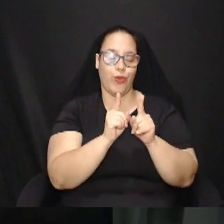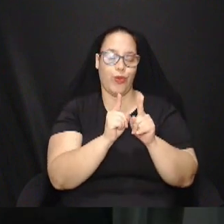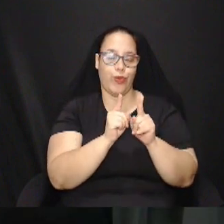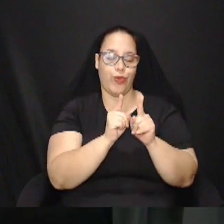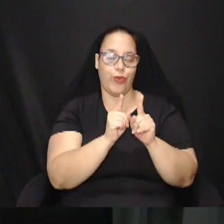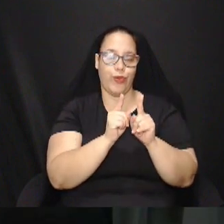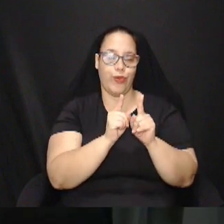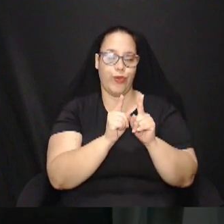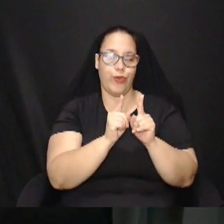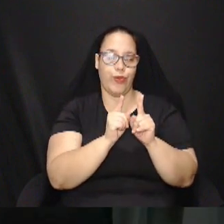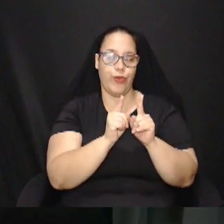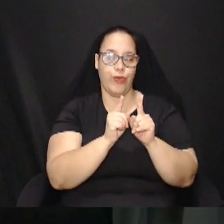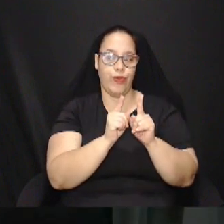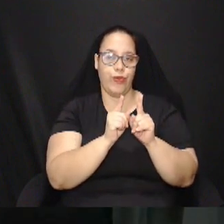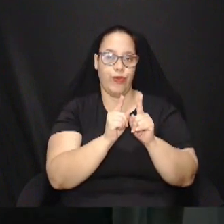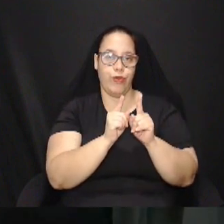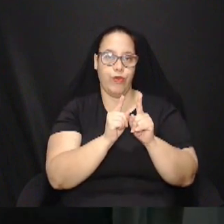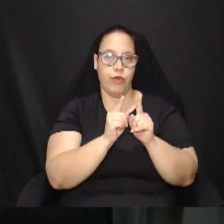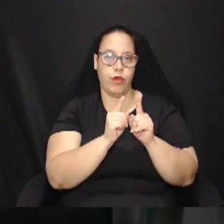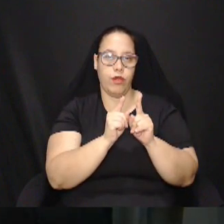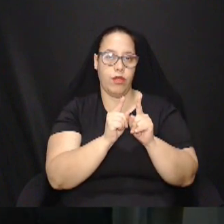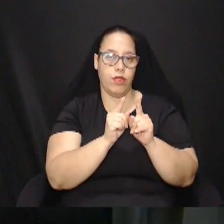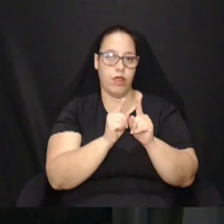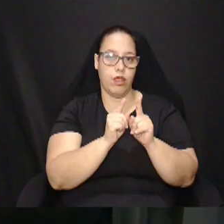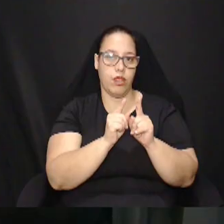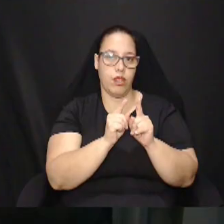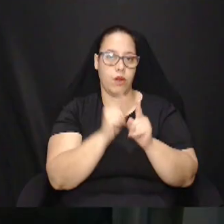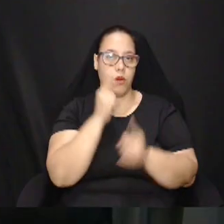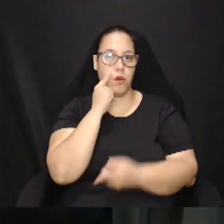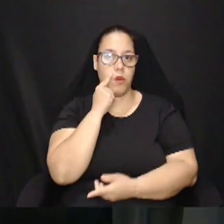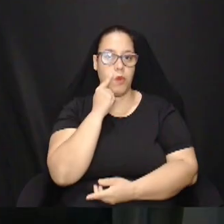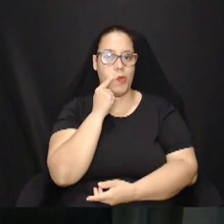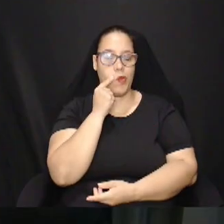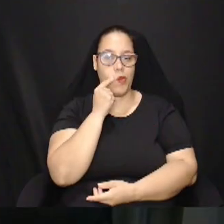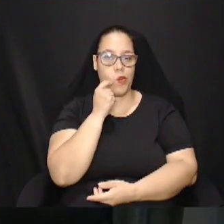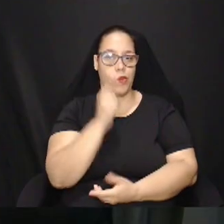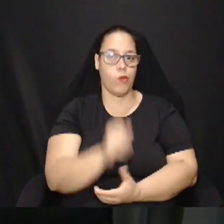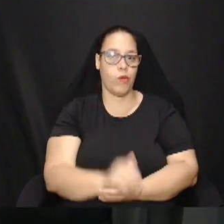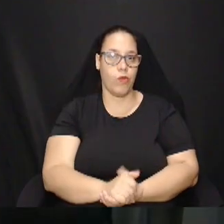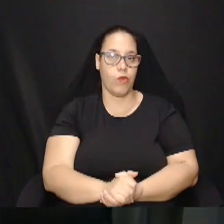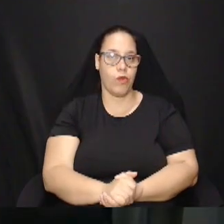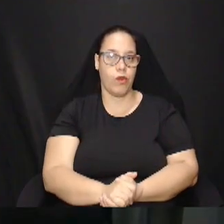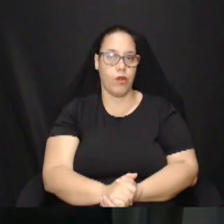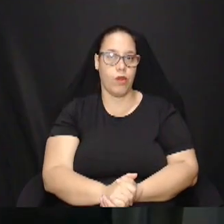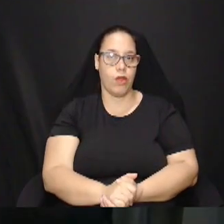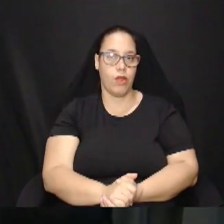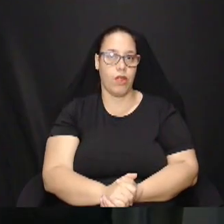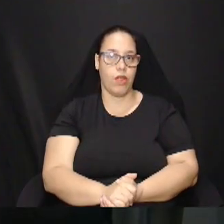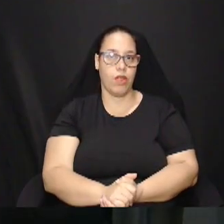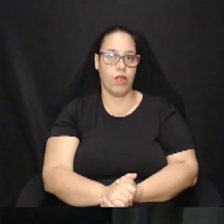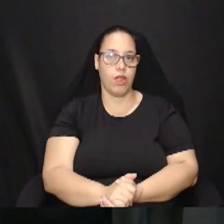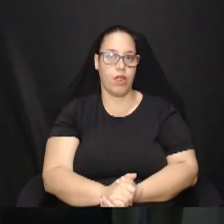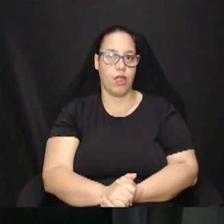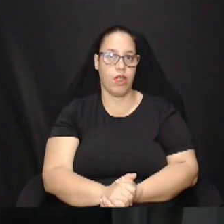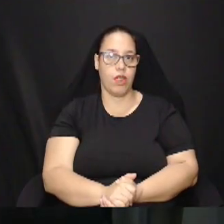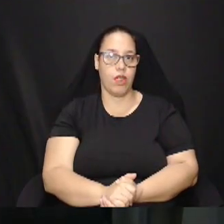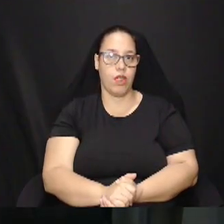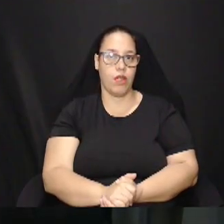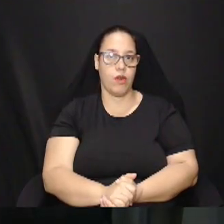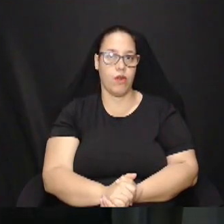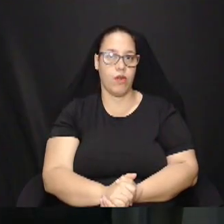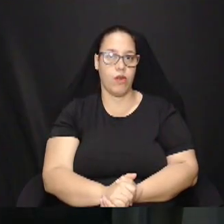A manta sempre é curta, então essa bella história de cubre o peito e deixa livre os pés. E esta